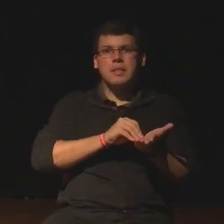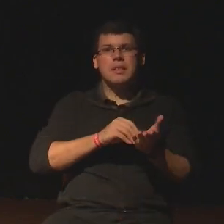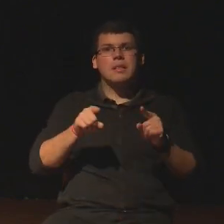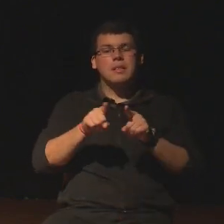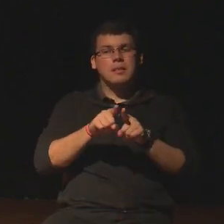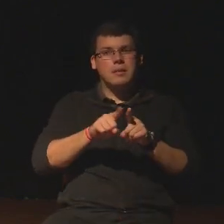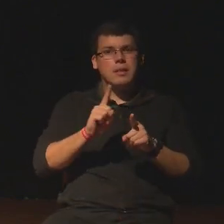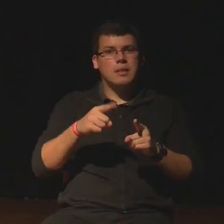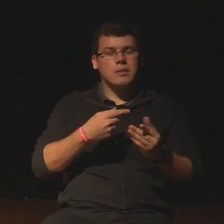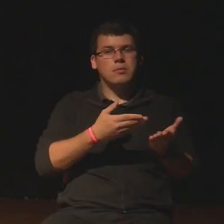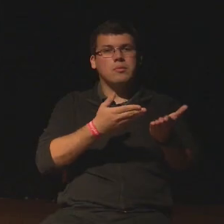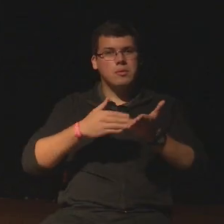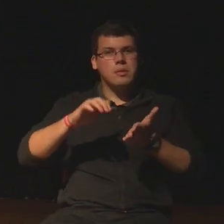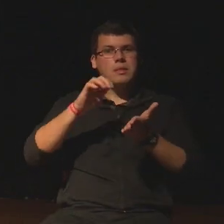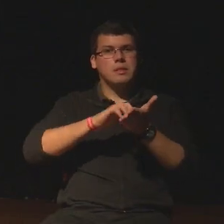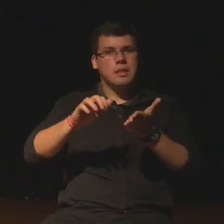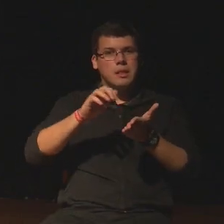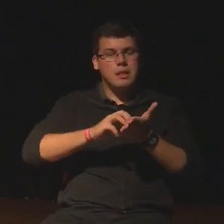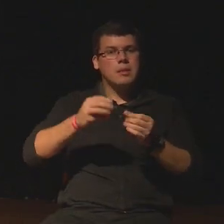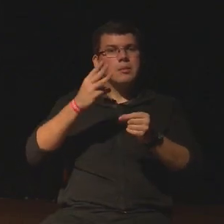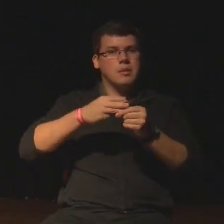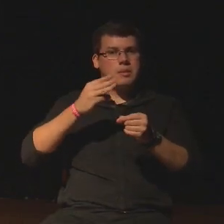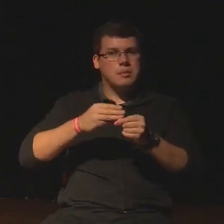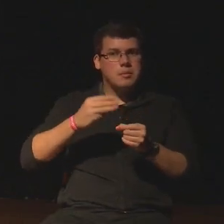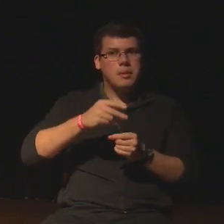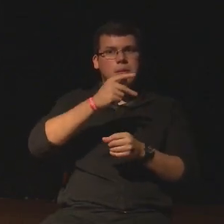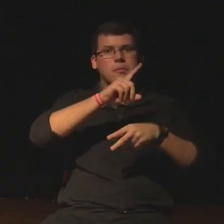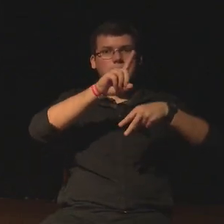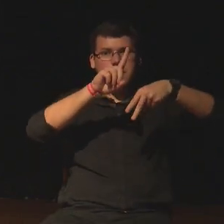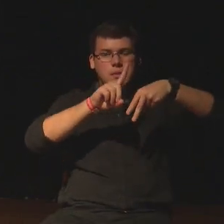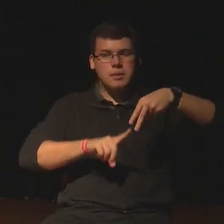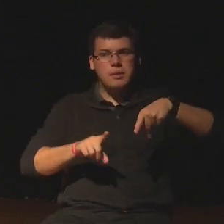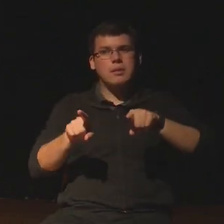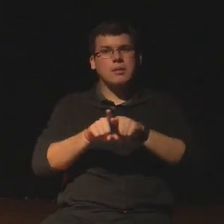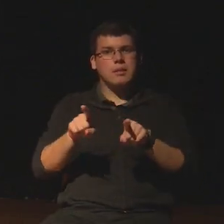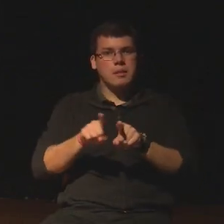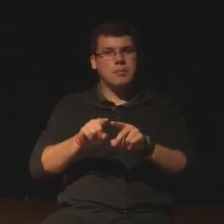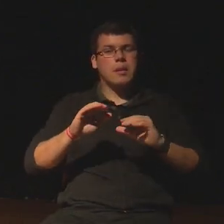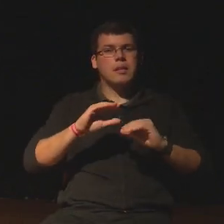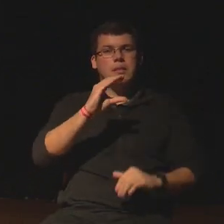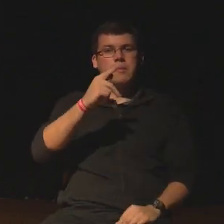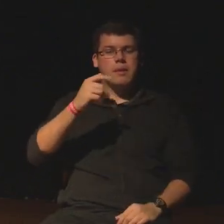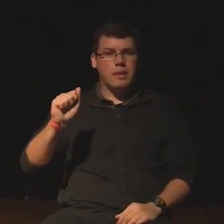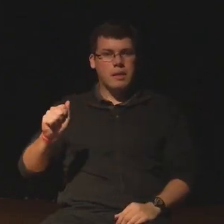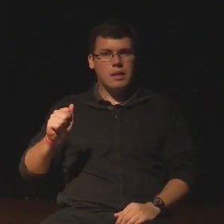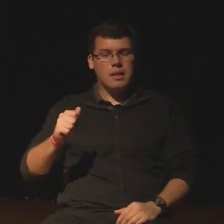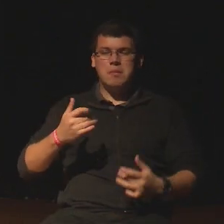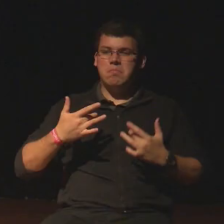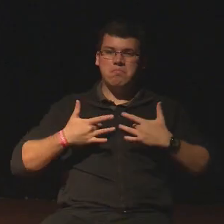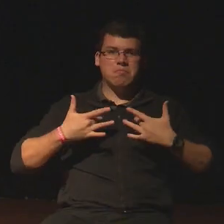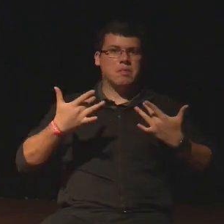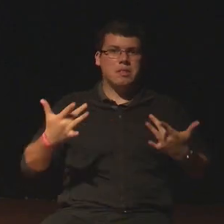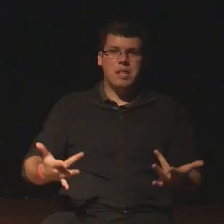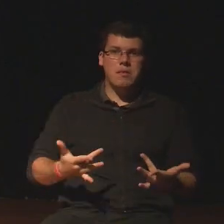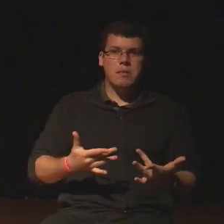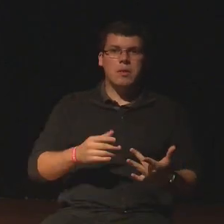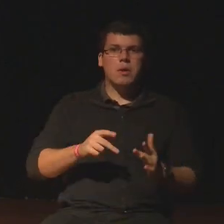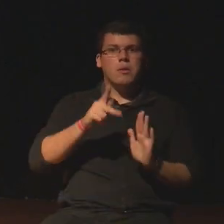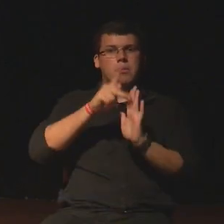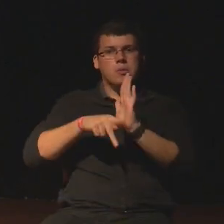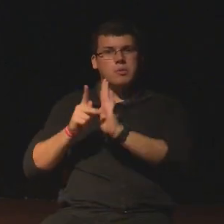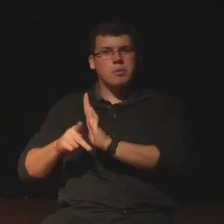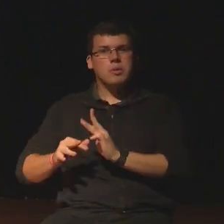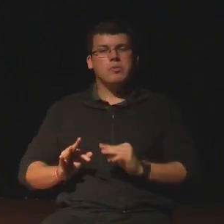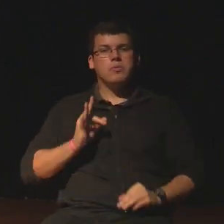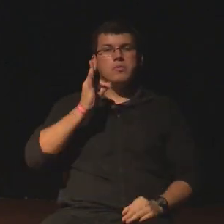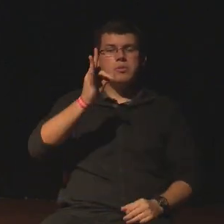Pessoa com Deficiência como a Comissão Permanente de Acessibilidade à disposição para futuros projetos que precisarem ou readequação nesse mesmo